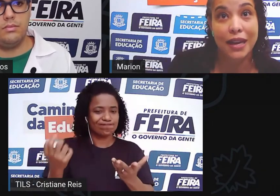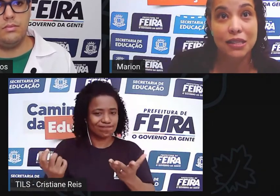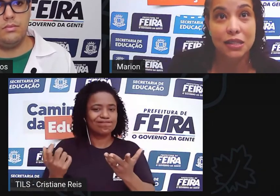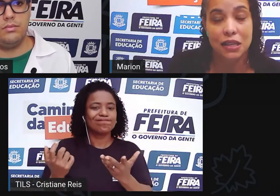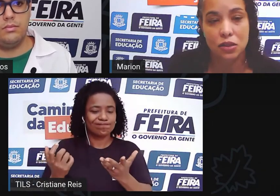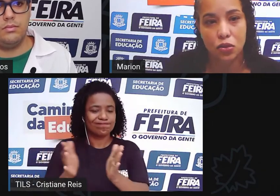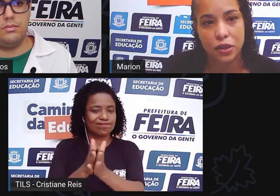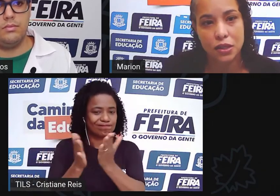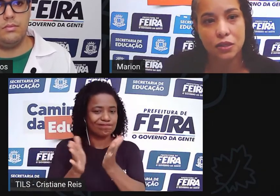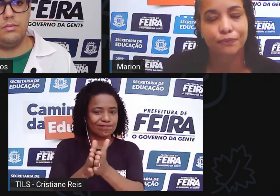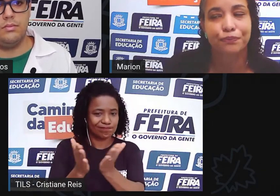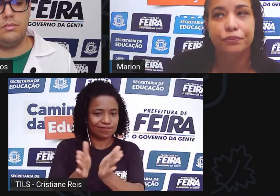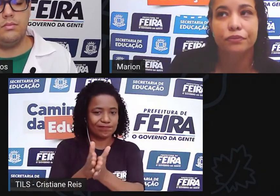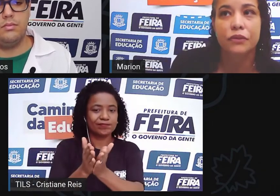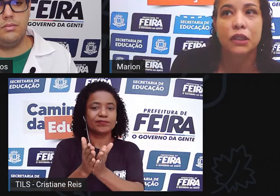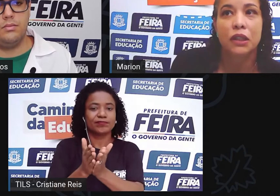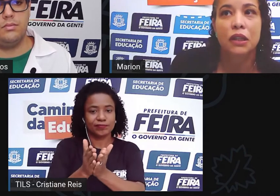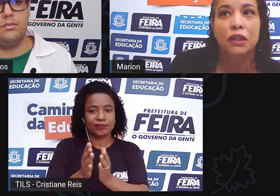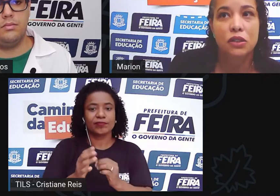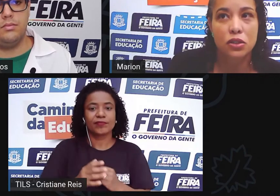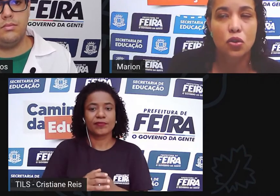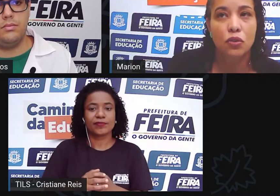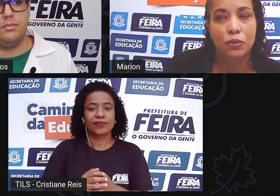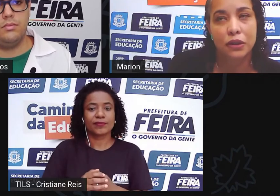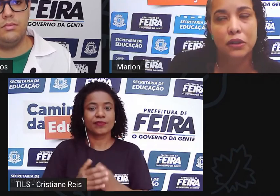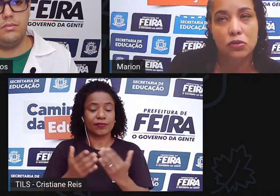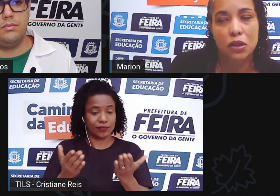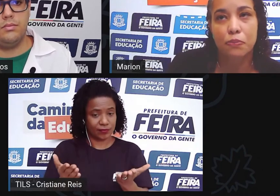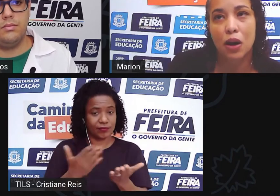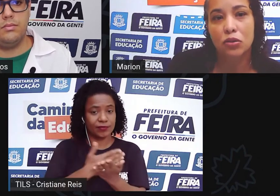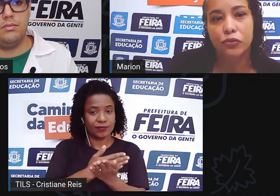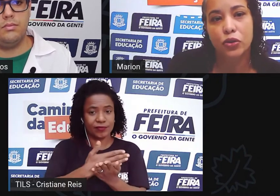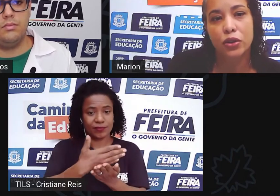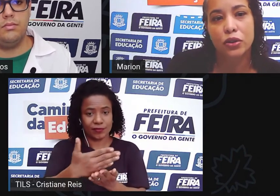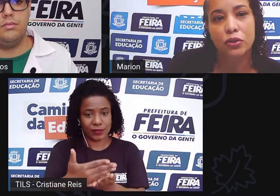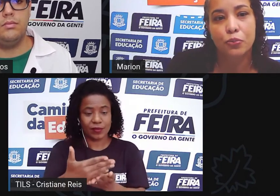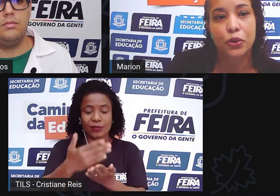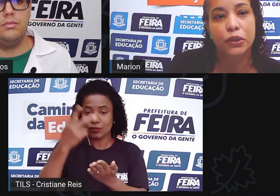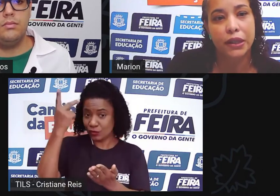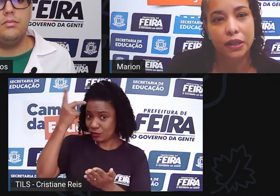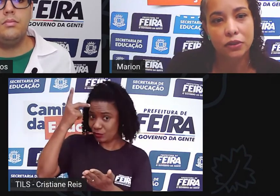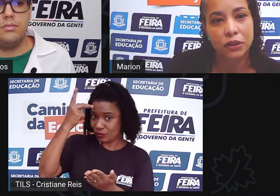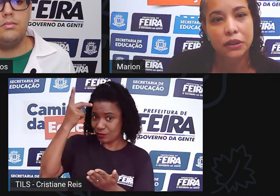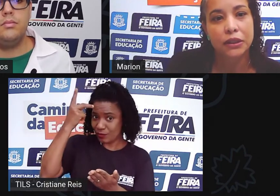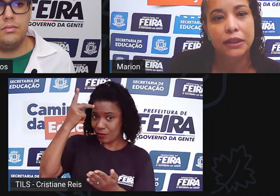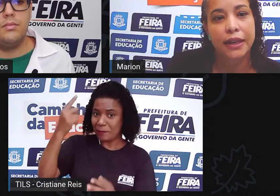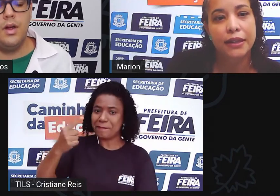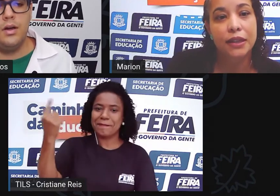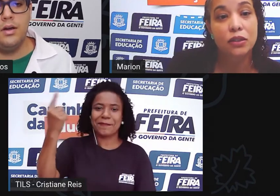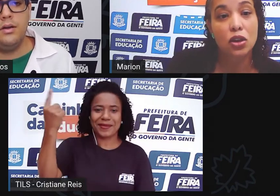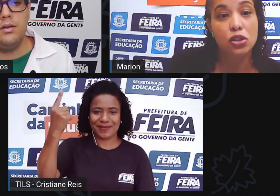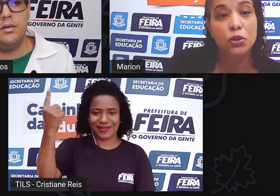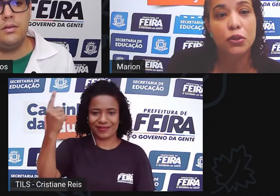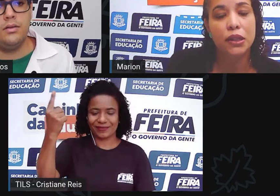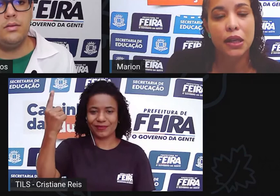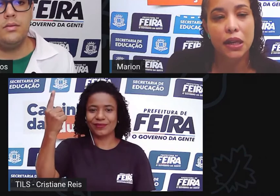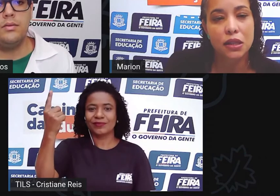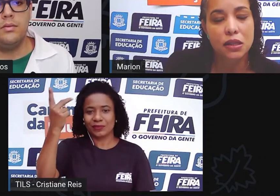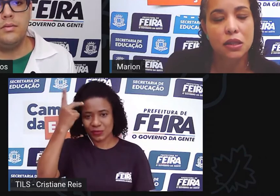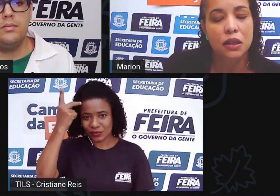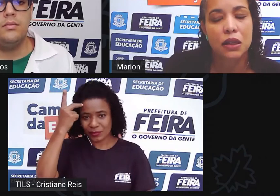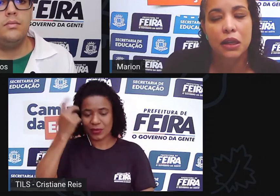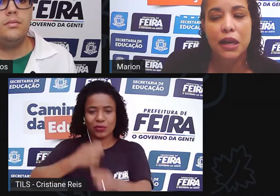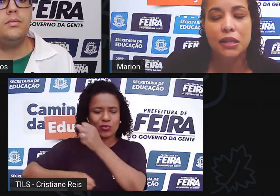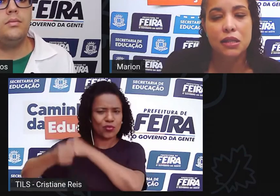partir dessas ações, iniciou, então, São Paulo foi o pioneiro, né? Uhum. Em